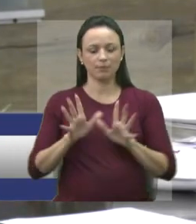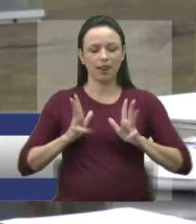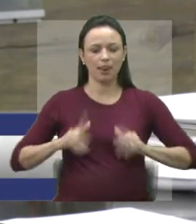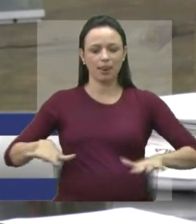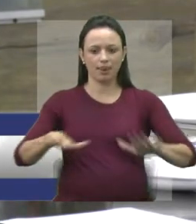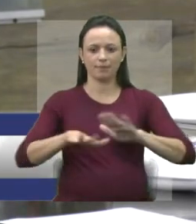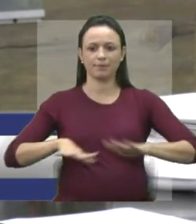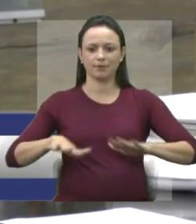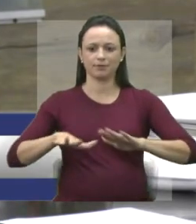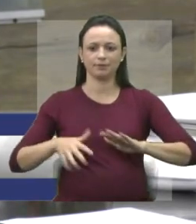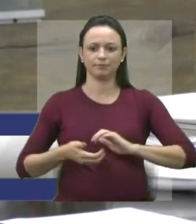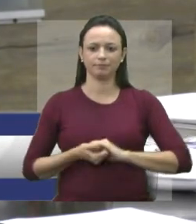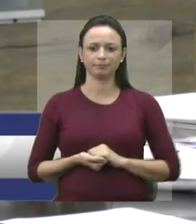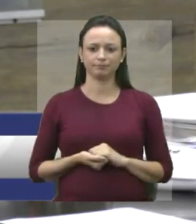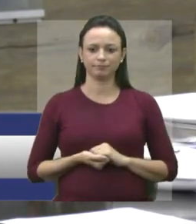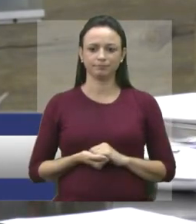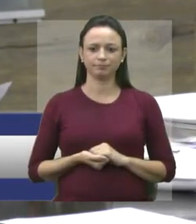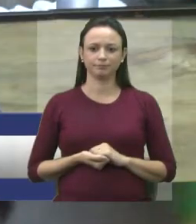do local.